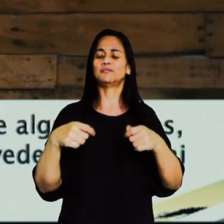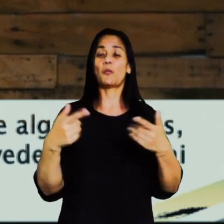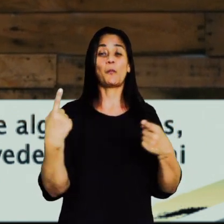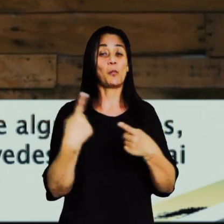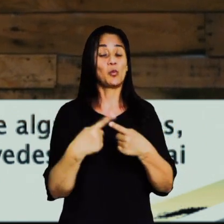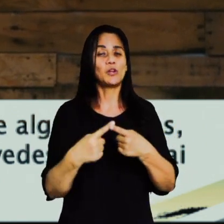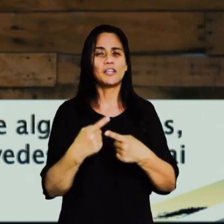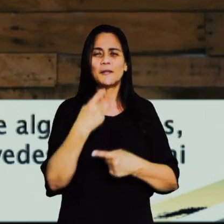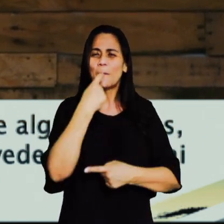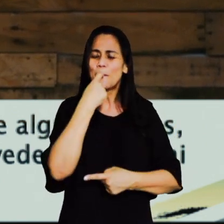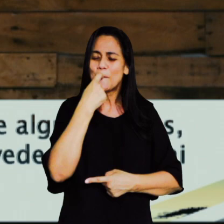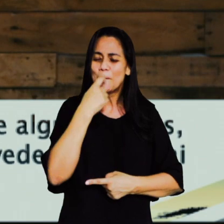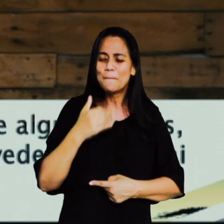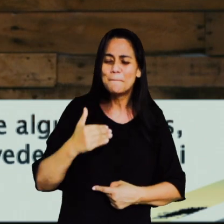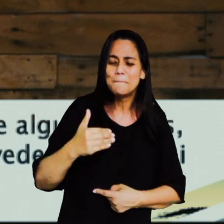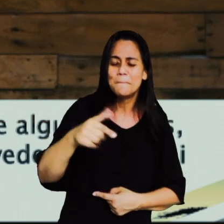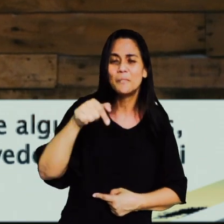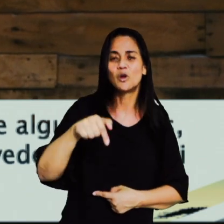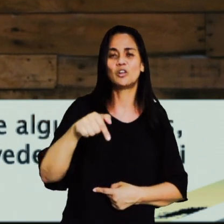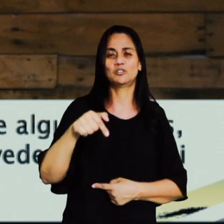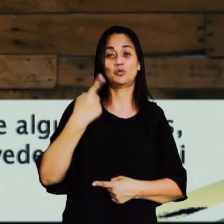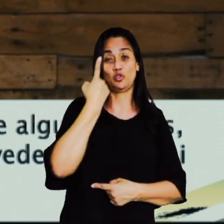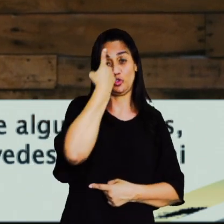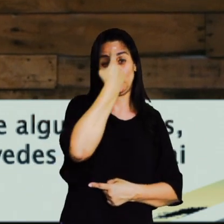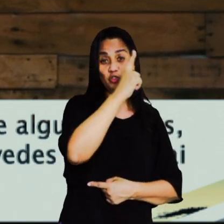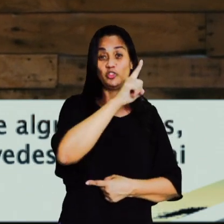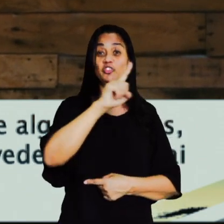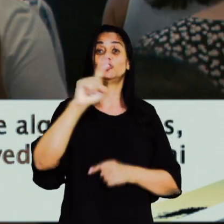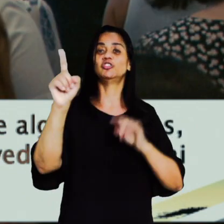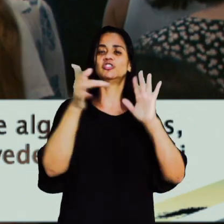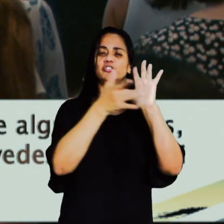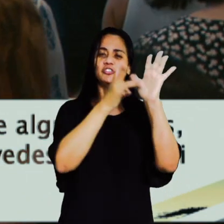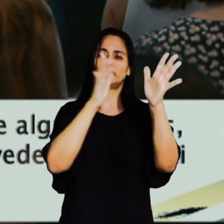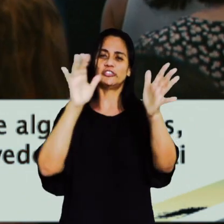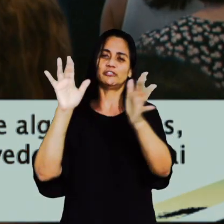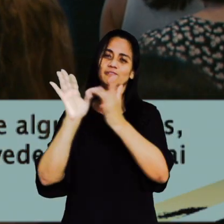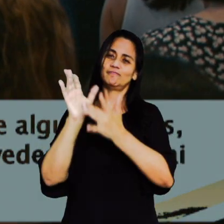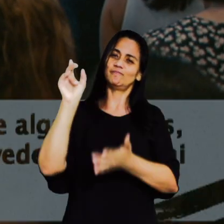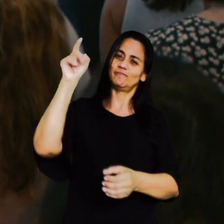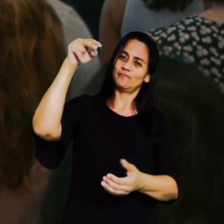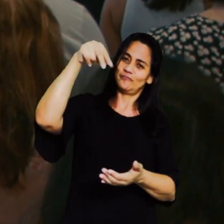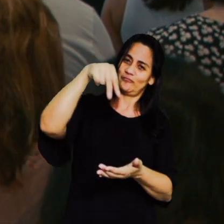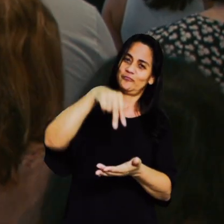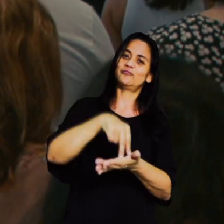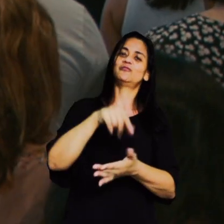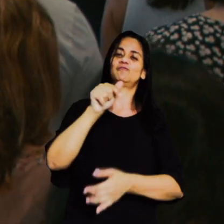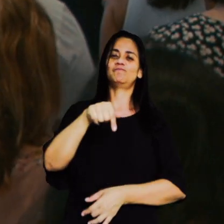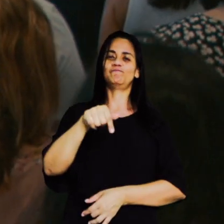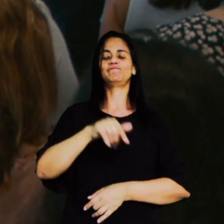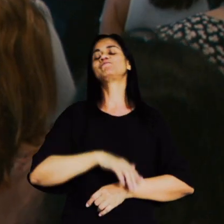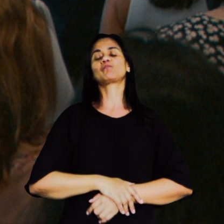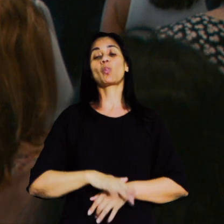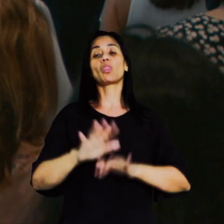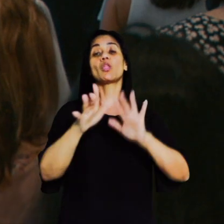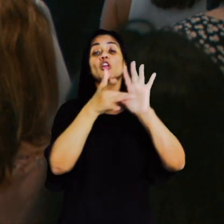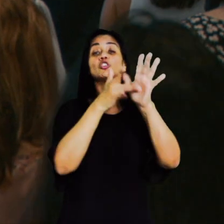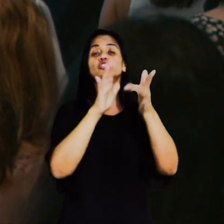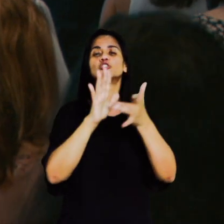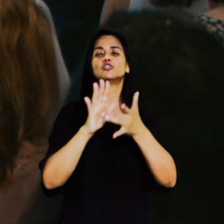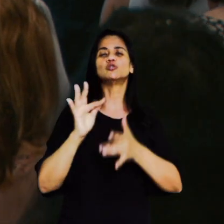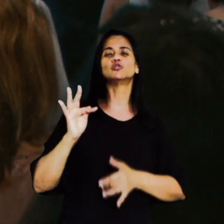aproximando aquele dia. O dia da volta